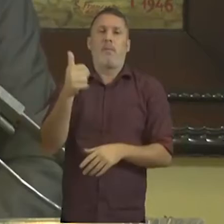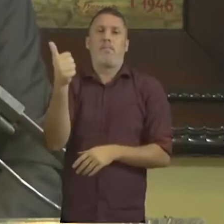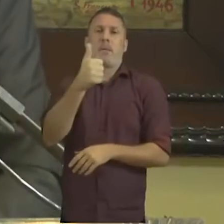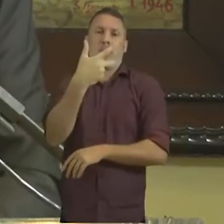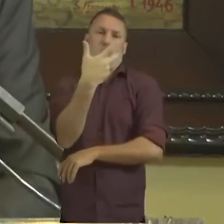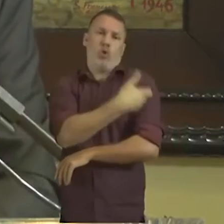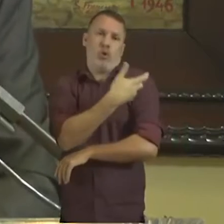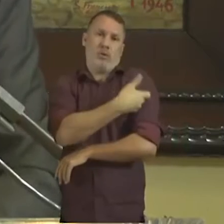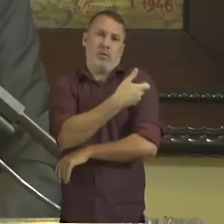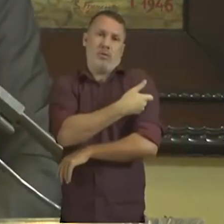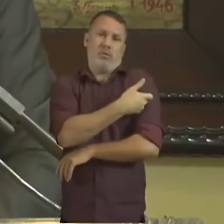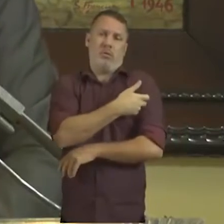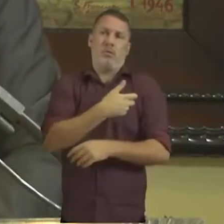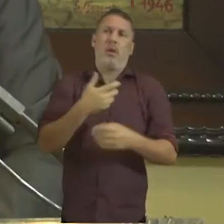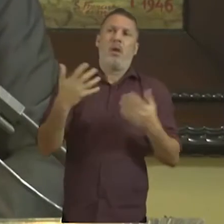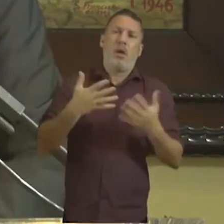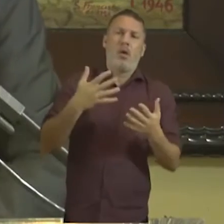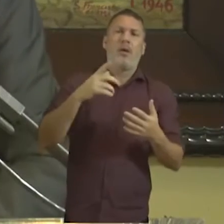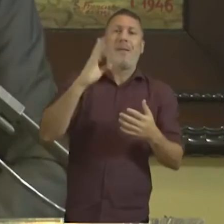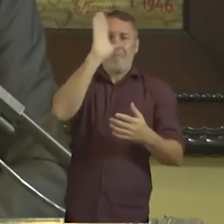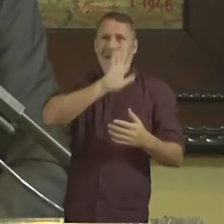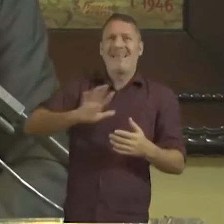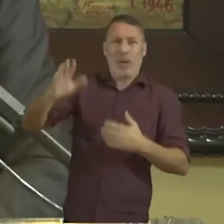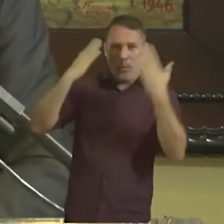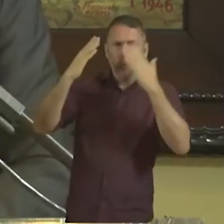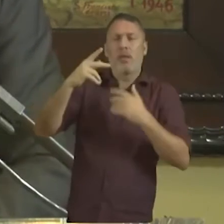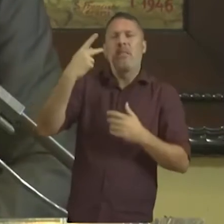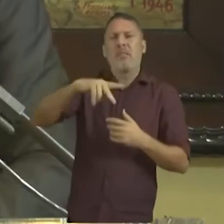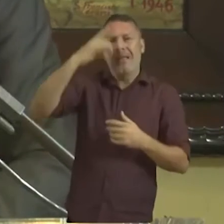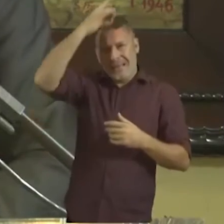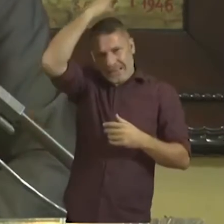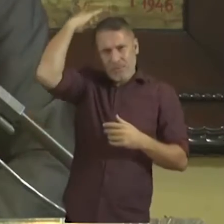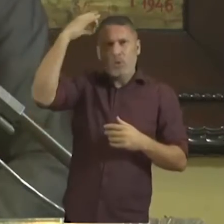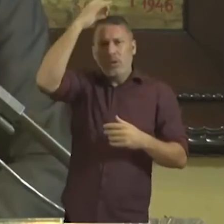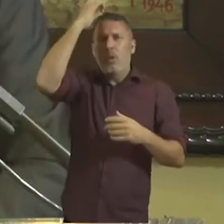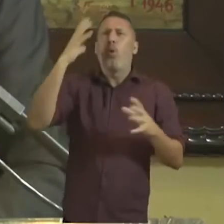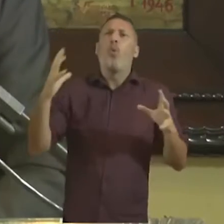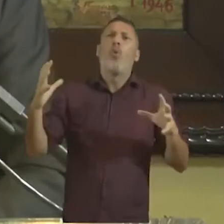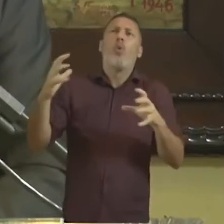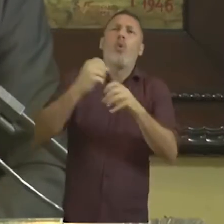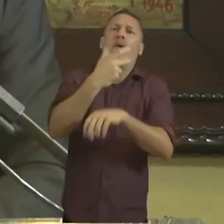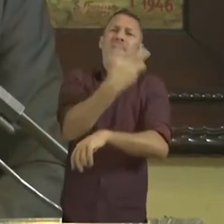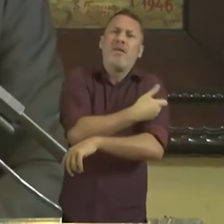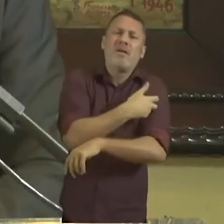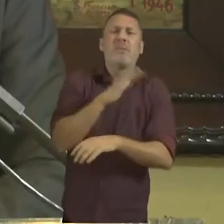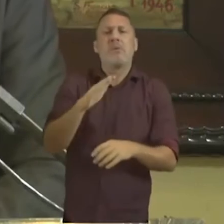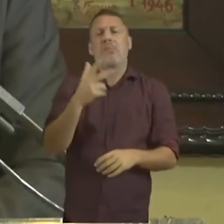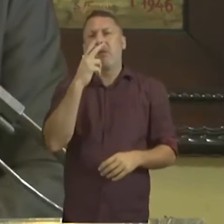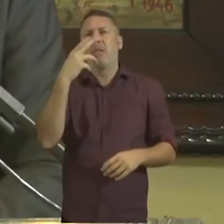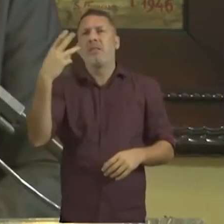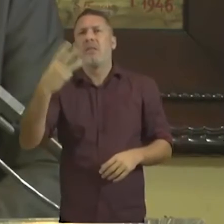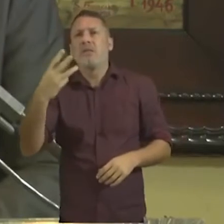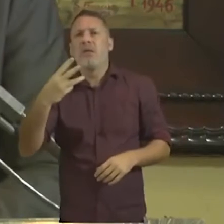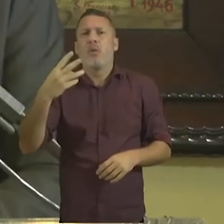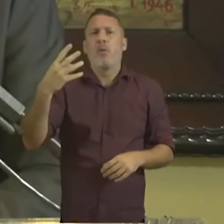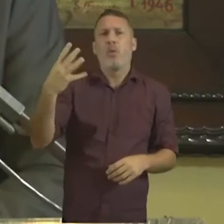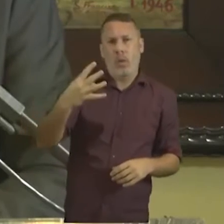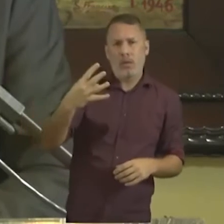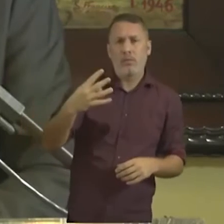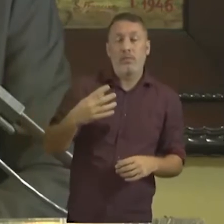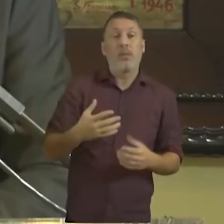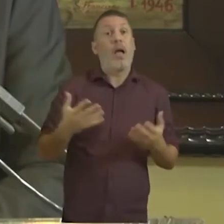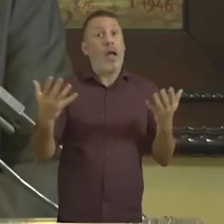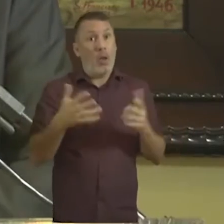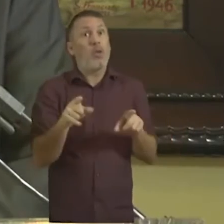dose estamos em terceiro quarto lugar no Brasil né na vacinação e na segunda dose nós começamos avançar